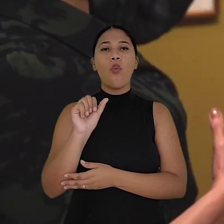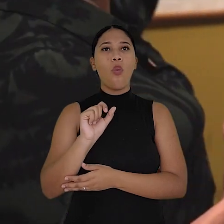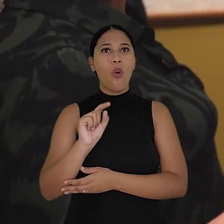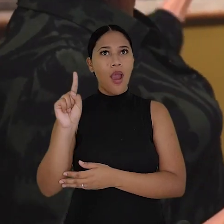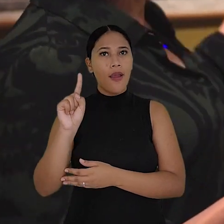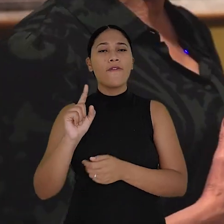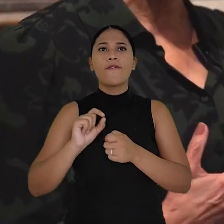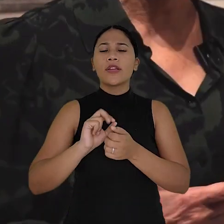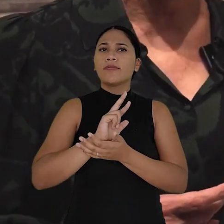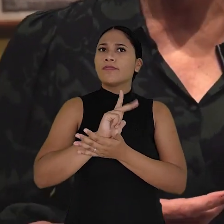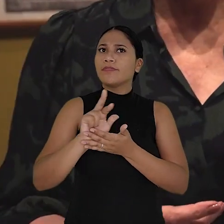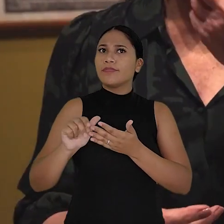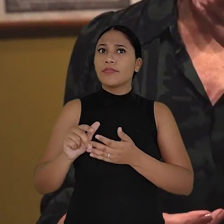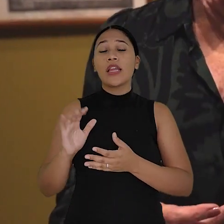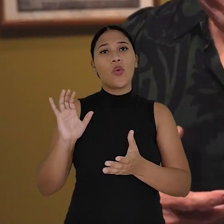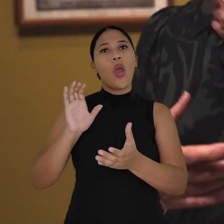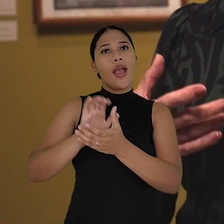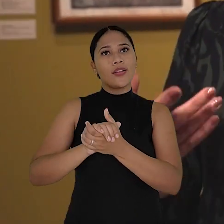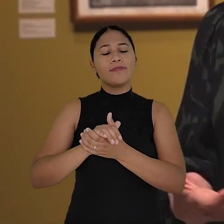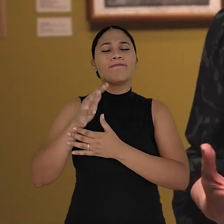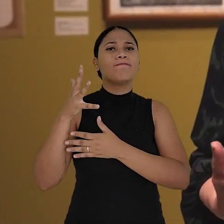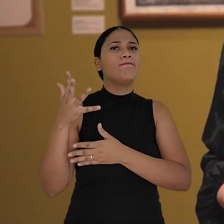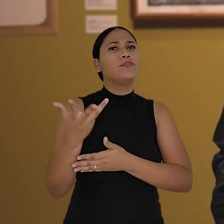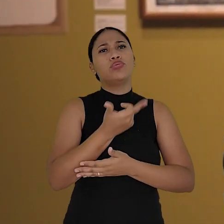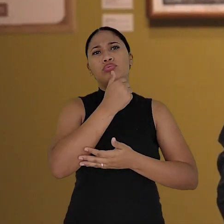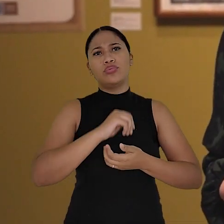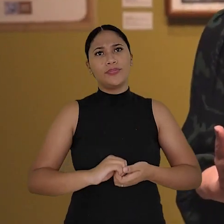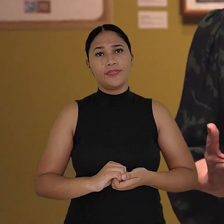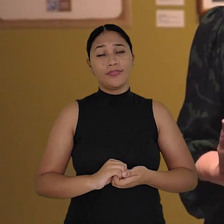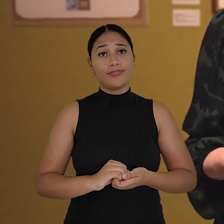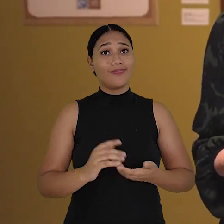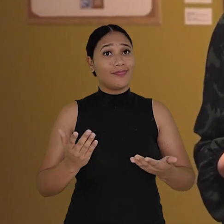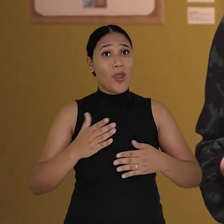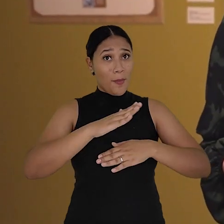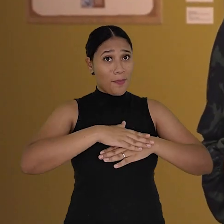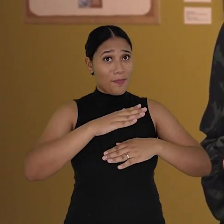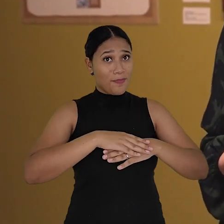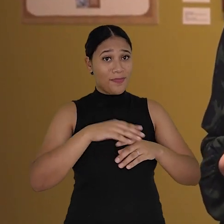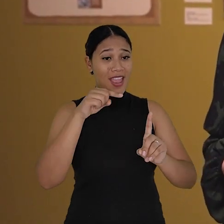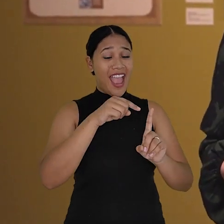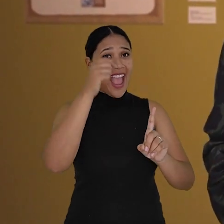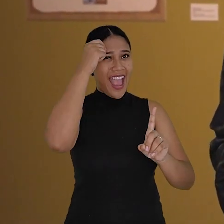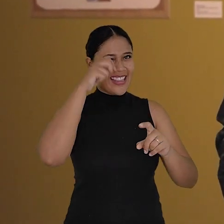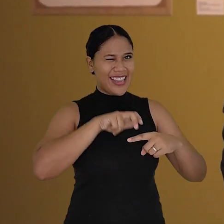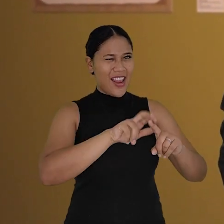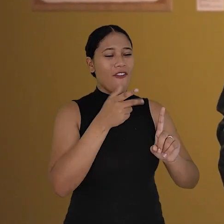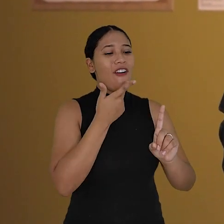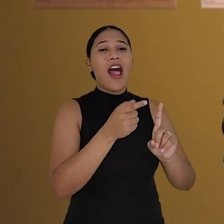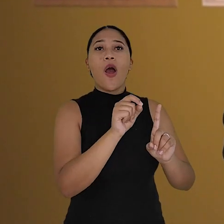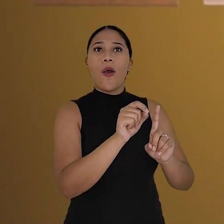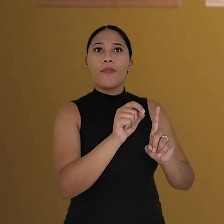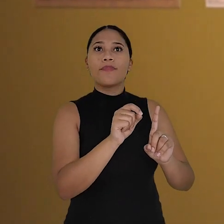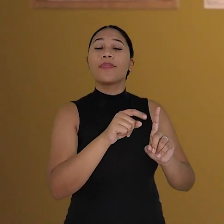ela fez muitas gravuras à cerâmica e eles tiveram um casamento incrível. E Ariano dizia uma coisa muito